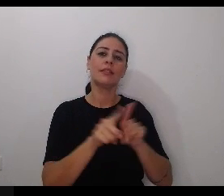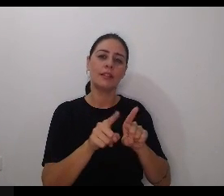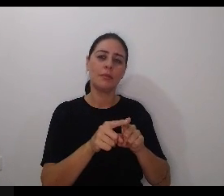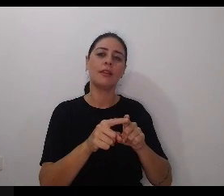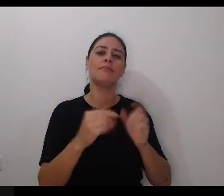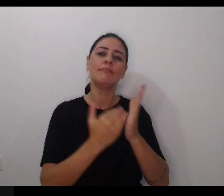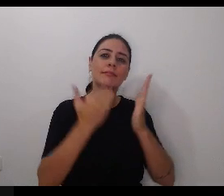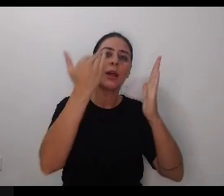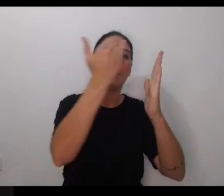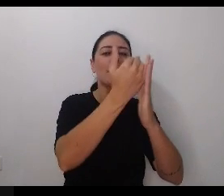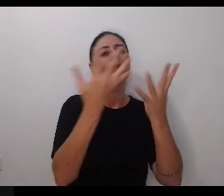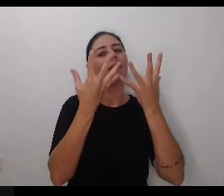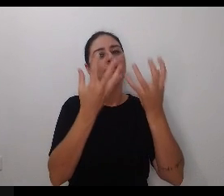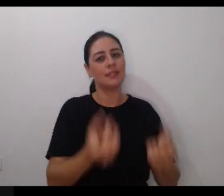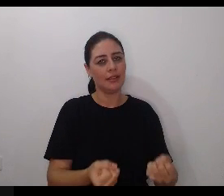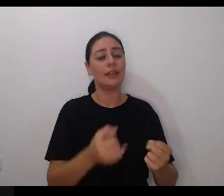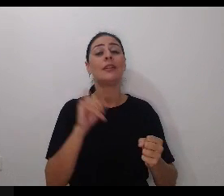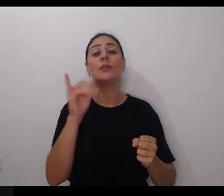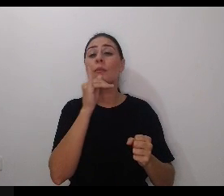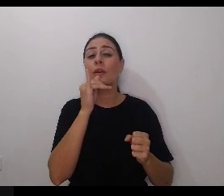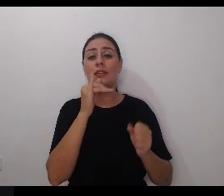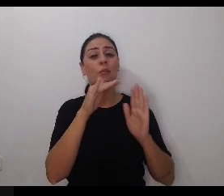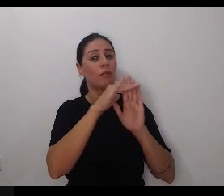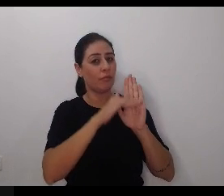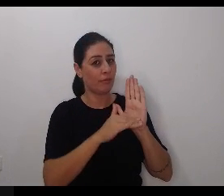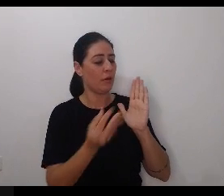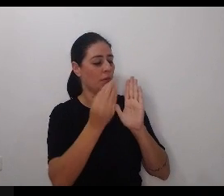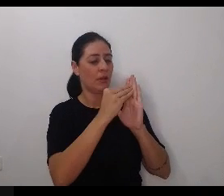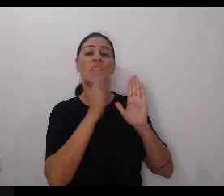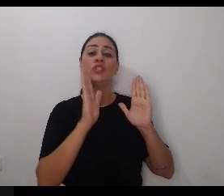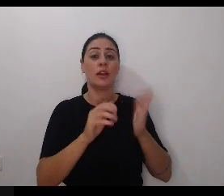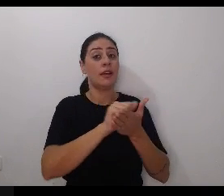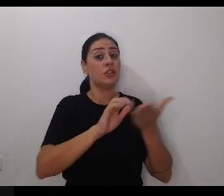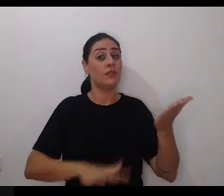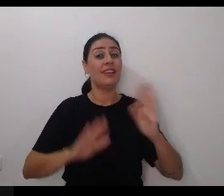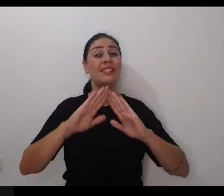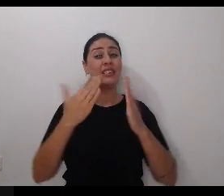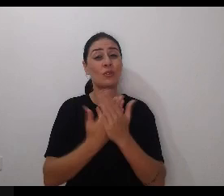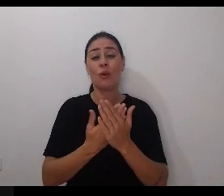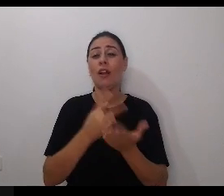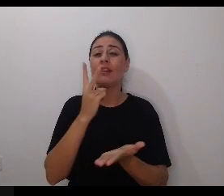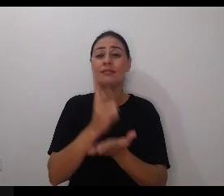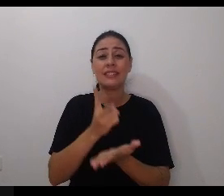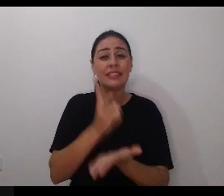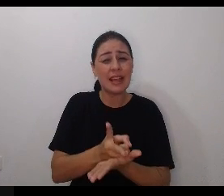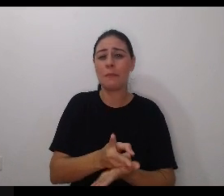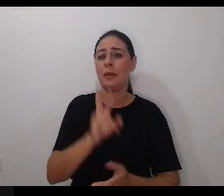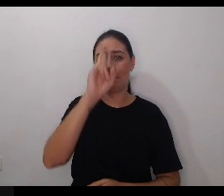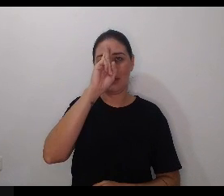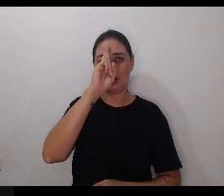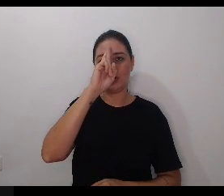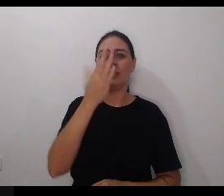diminuir a ansiedade, aumenta a aceitação daquilo que está sendo proposto, né? Então, se já está programado que